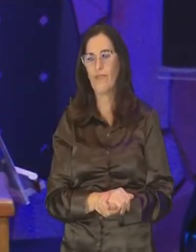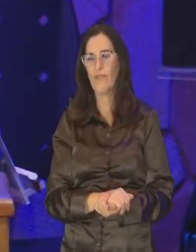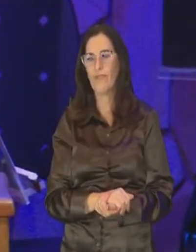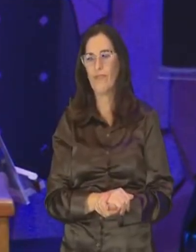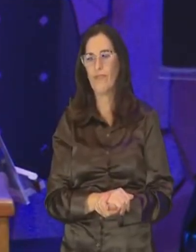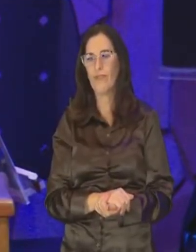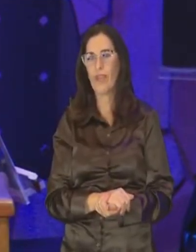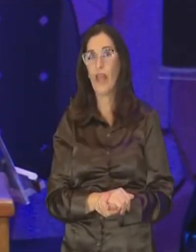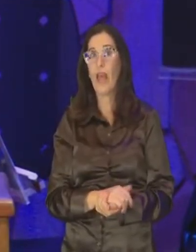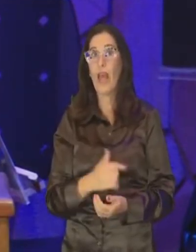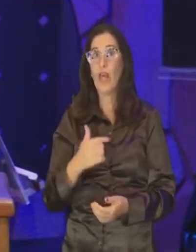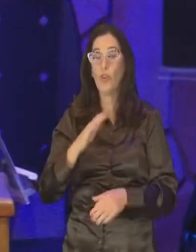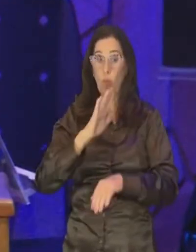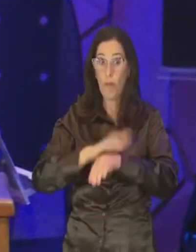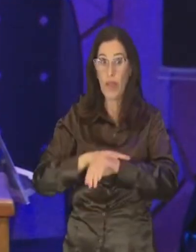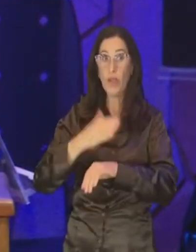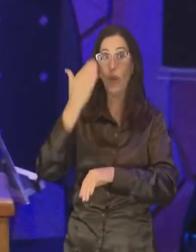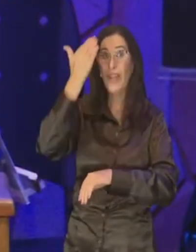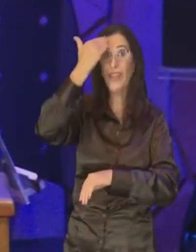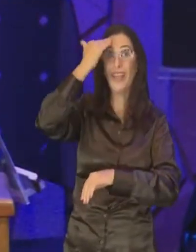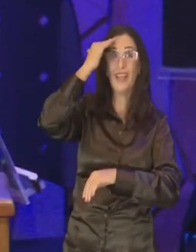Quando eu entendi isso, meus irmãos,